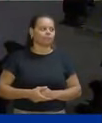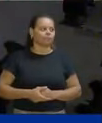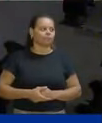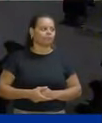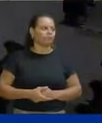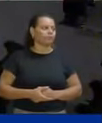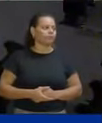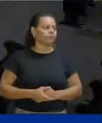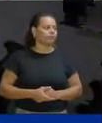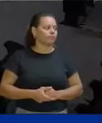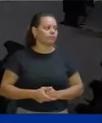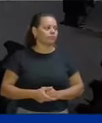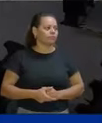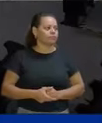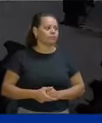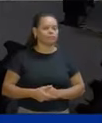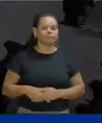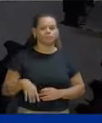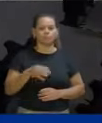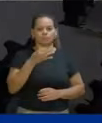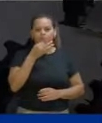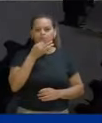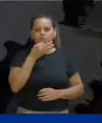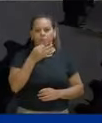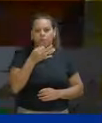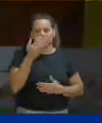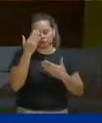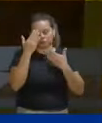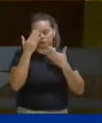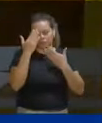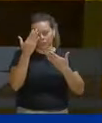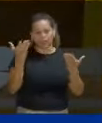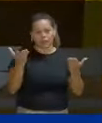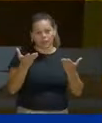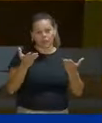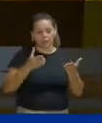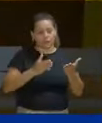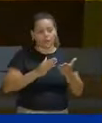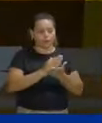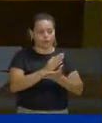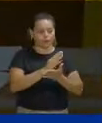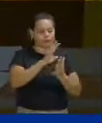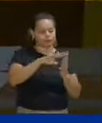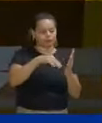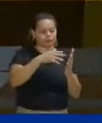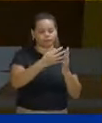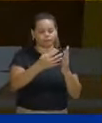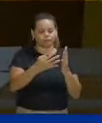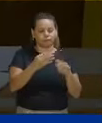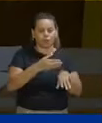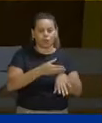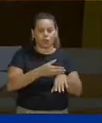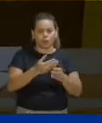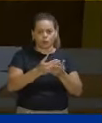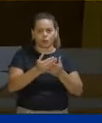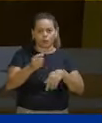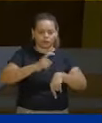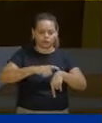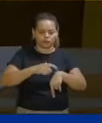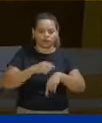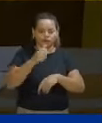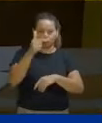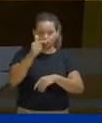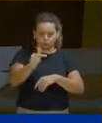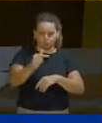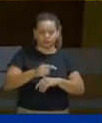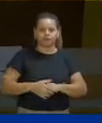E não havendo objeção, então eu agradeço e fica aprovado o calendário, e eu vou até imaginar, para